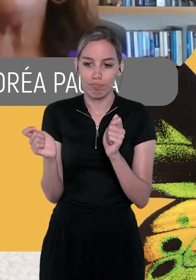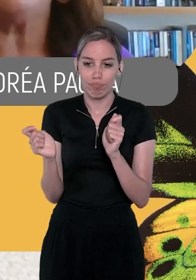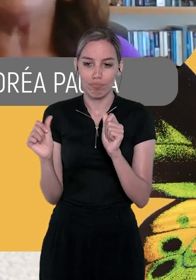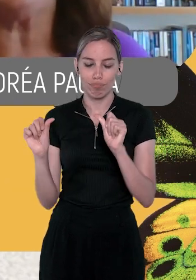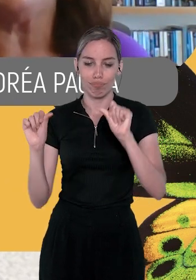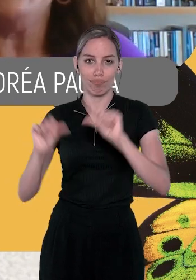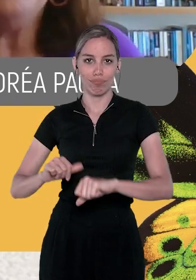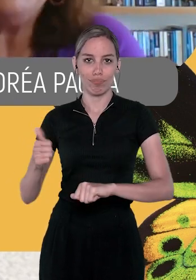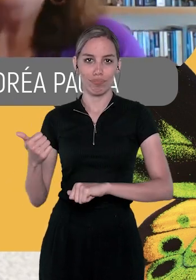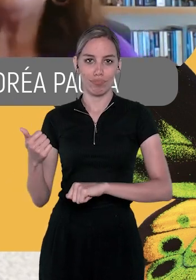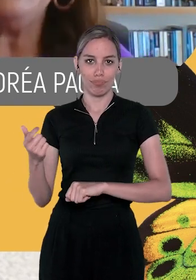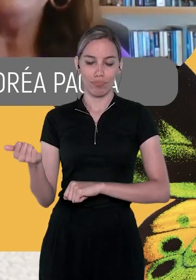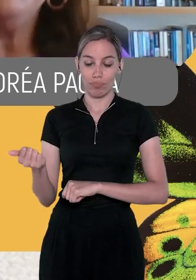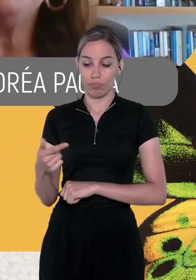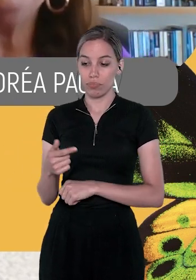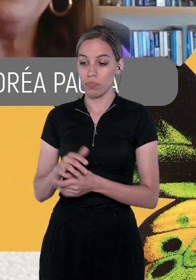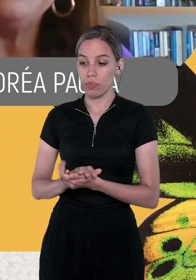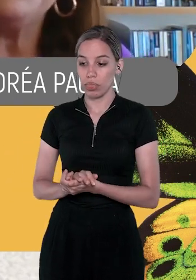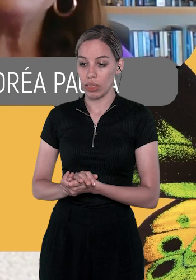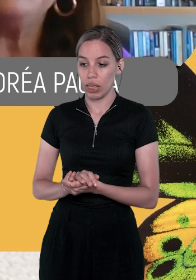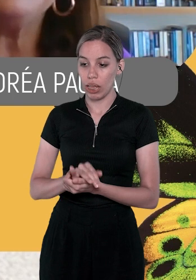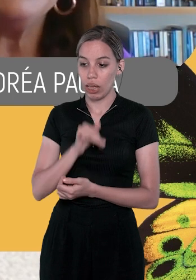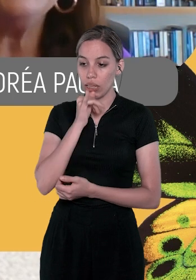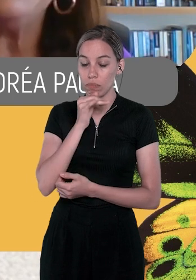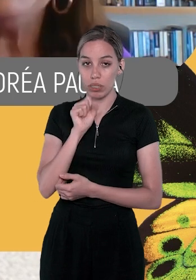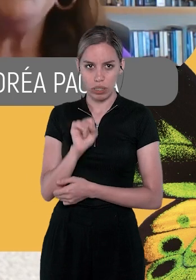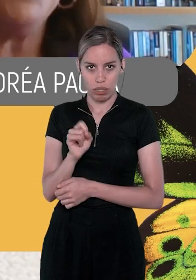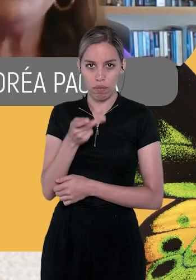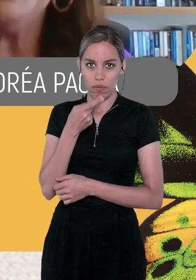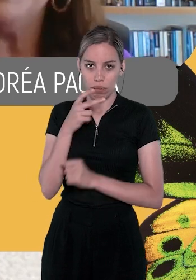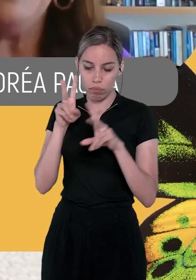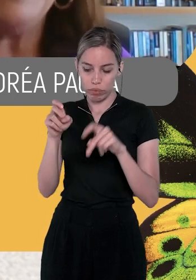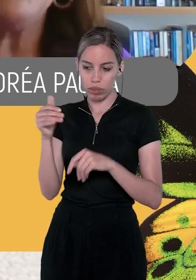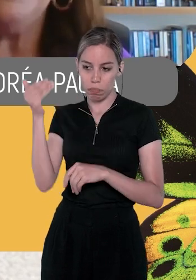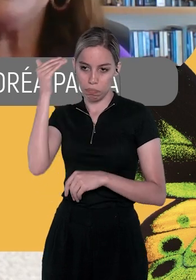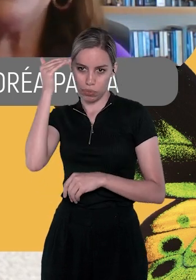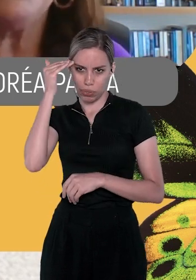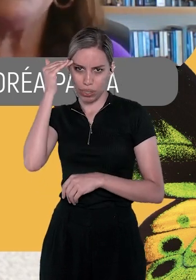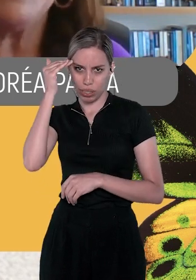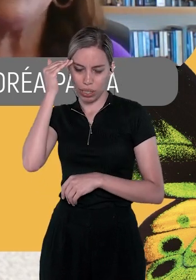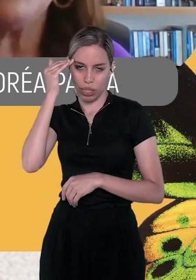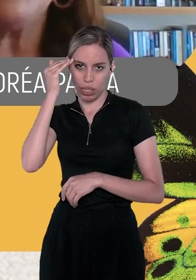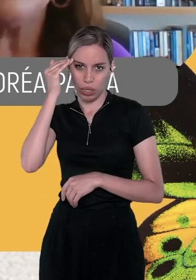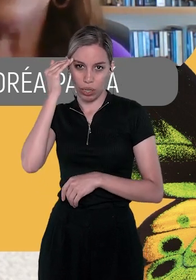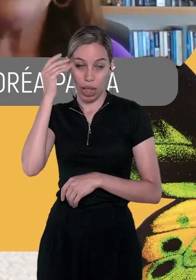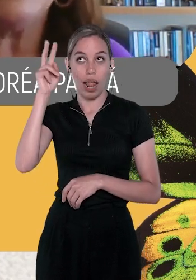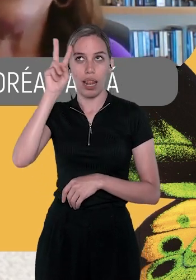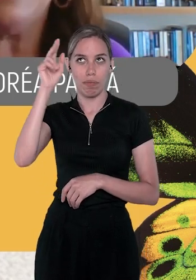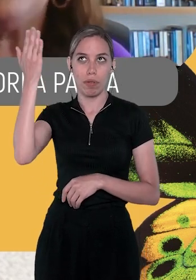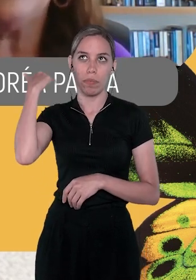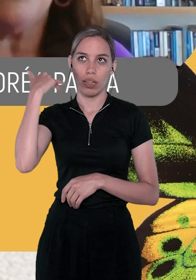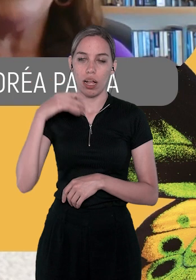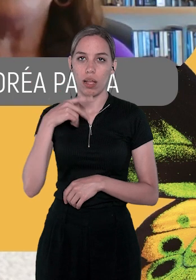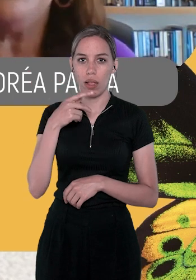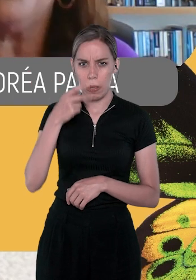fazer um exercício para lembrar como era a nossa adolescência. Não tem nada pior do que alguém mais velho dizendo para o que está certo, o que está